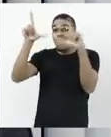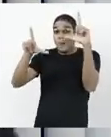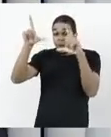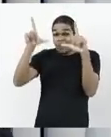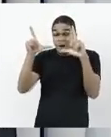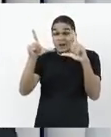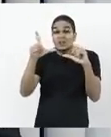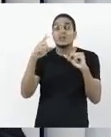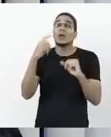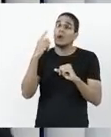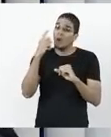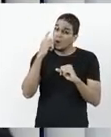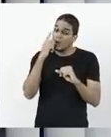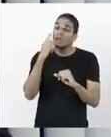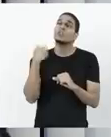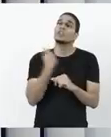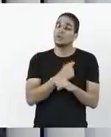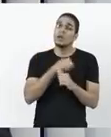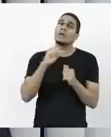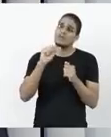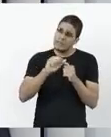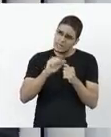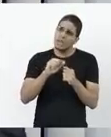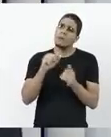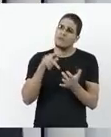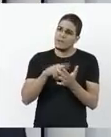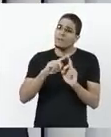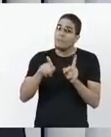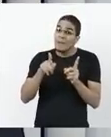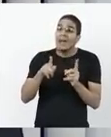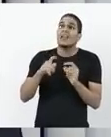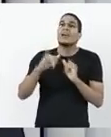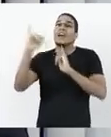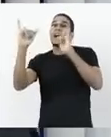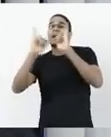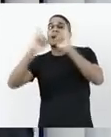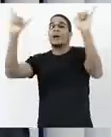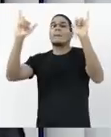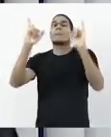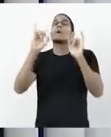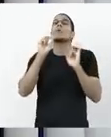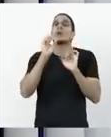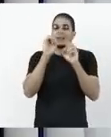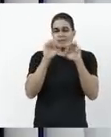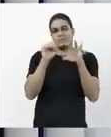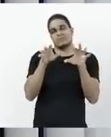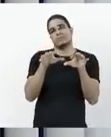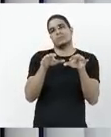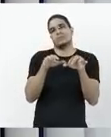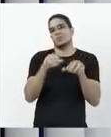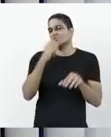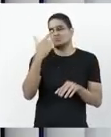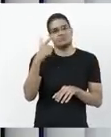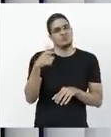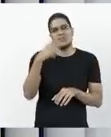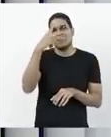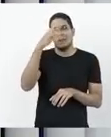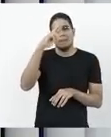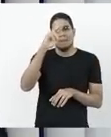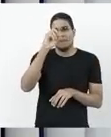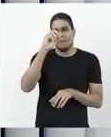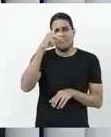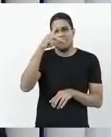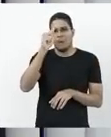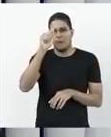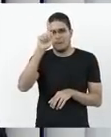fazer. Fizemos muitas campanhas educativas, informativas, orientando a população. Mas propaganda, você sabe agora, através do programa